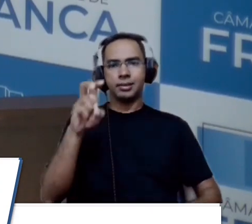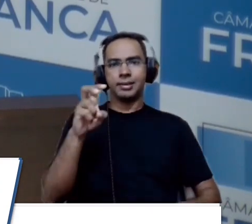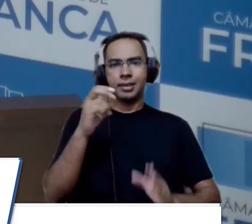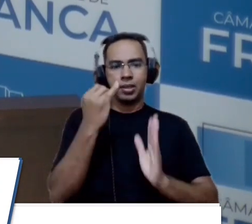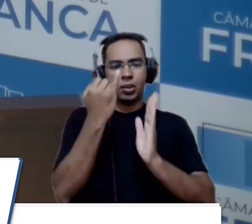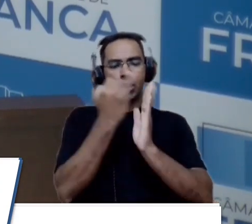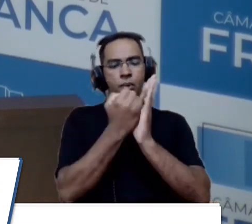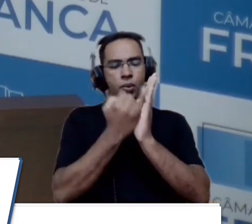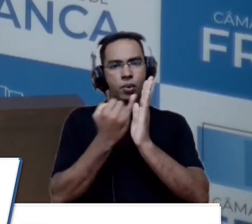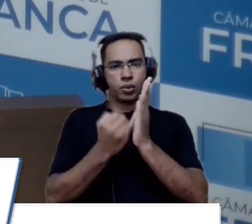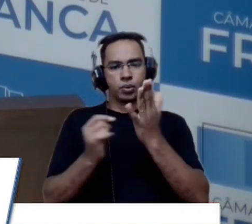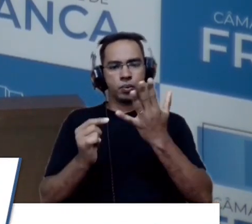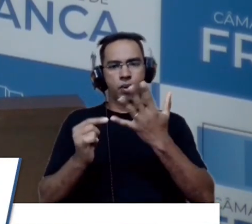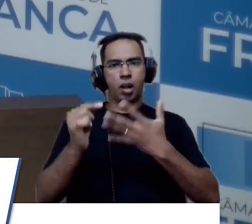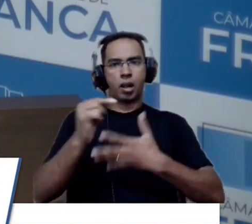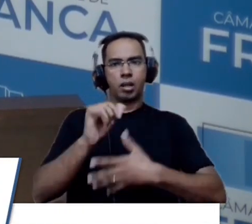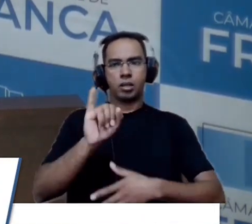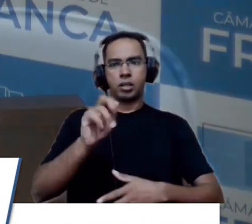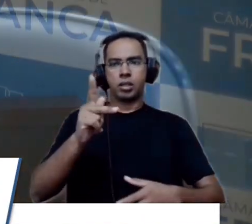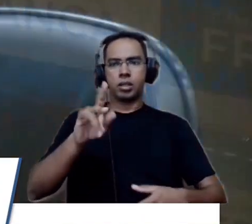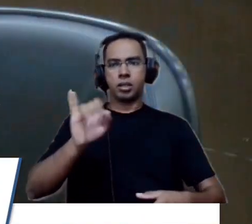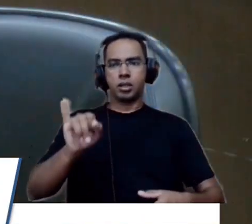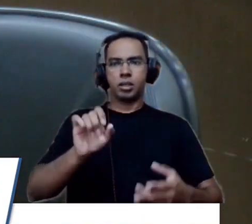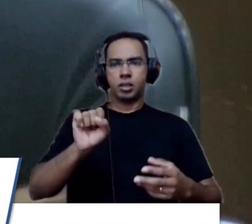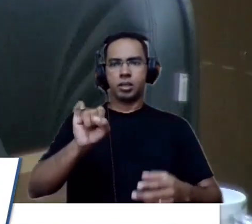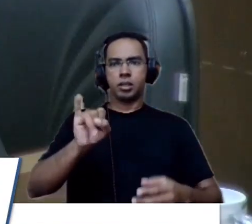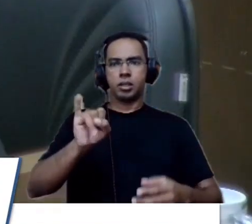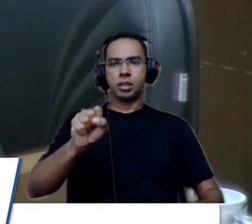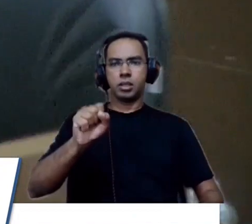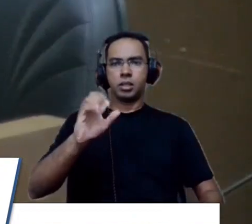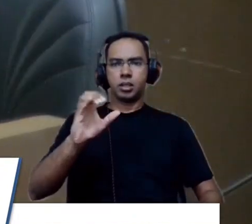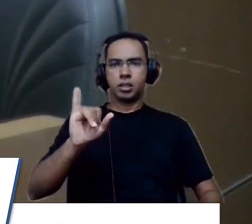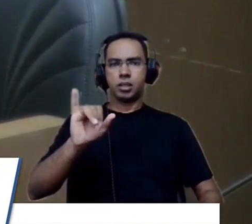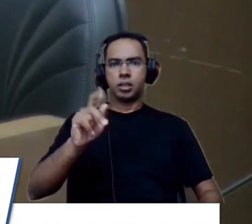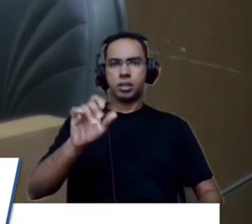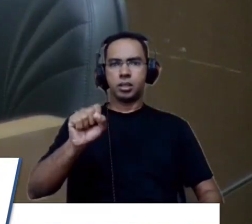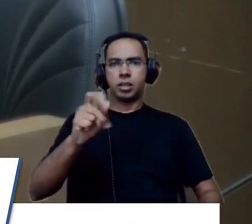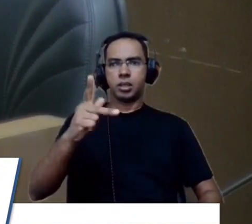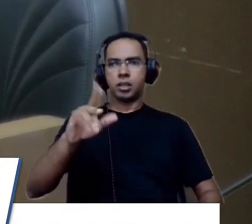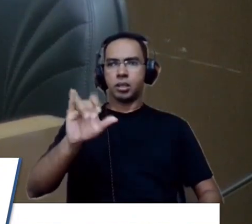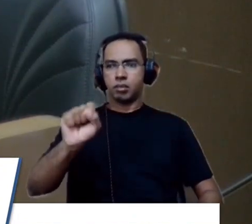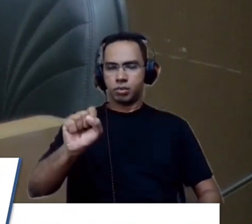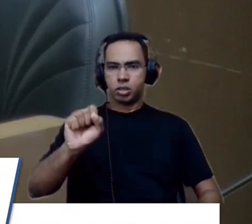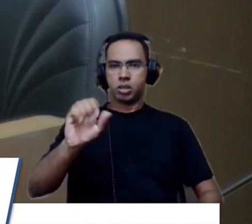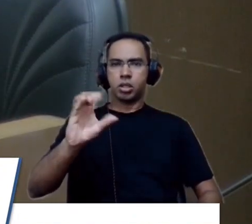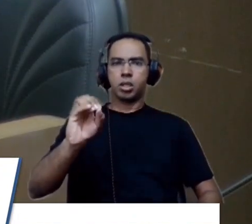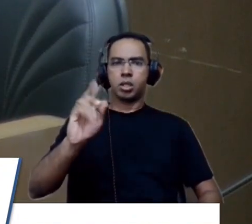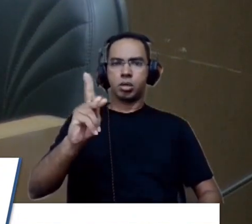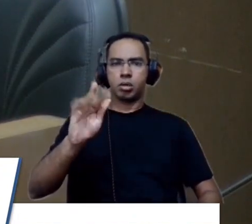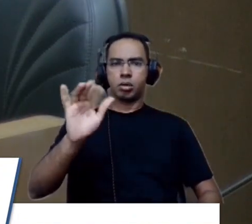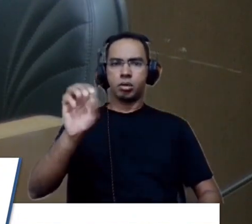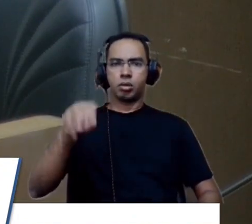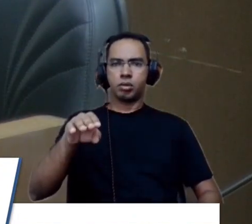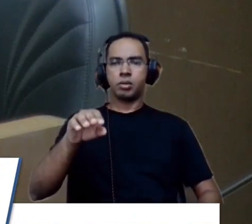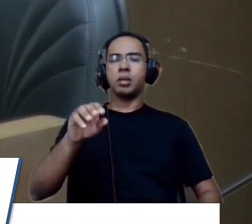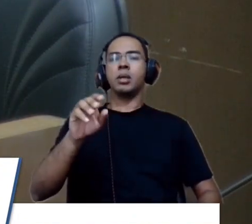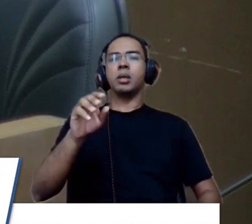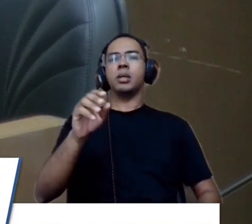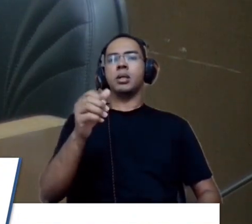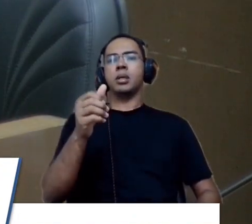tributos principais, que é o IPI, o ICMS, o ICS, o PIS e o COFINS. Então, o IPI, o